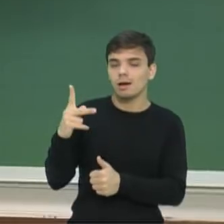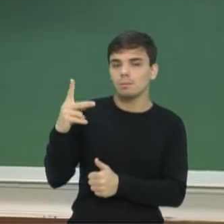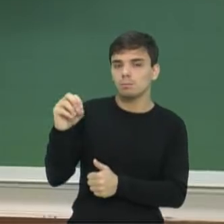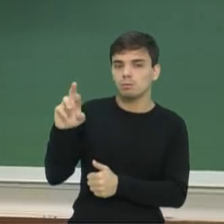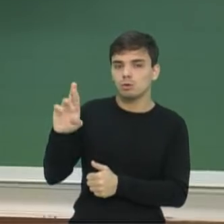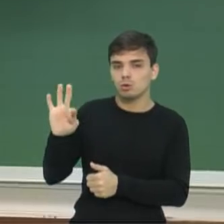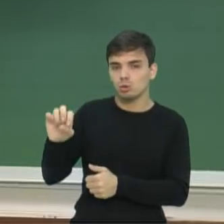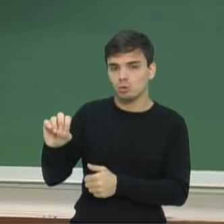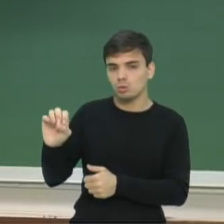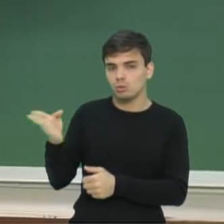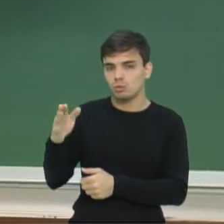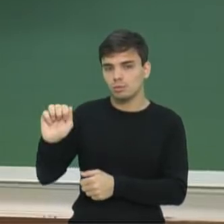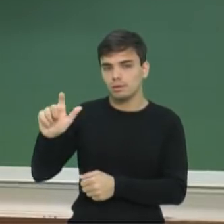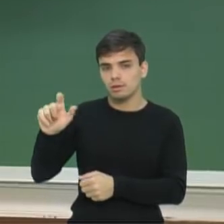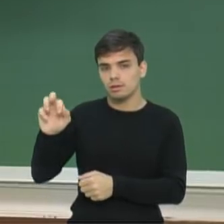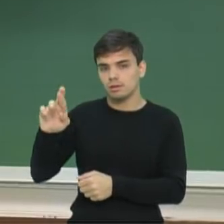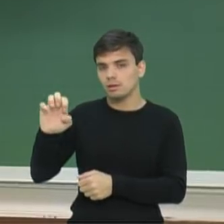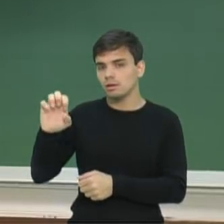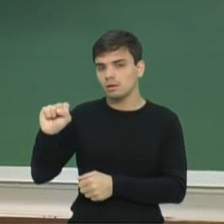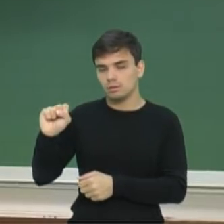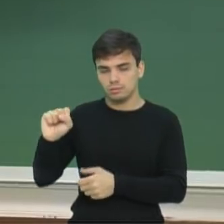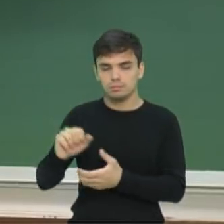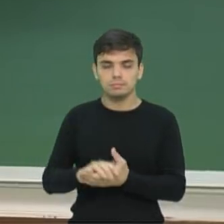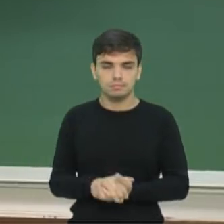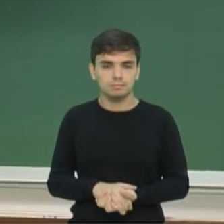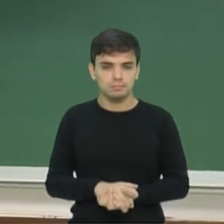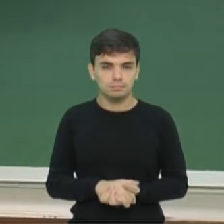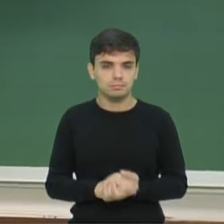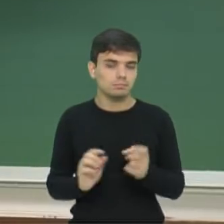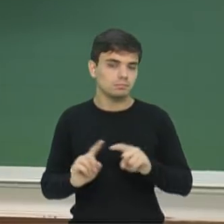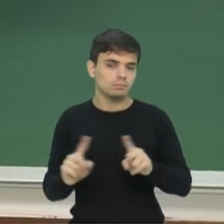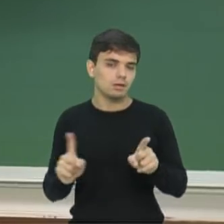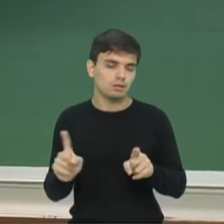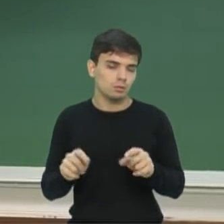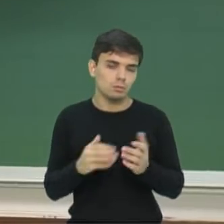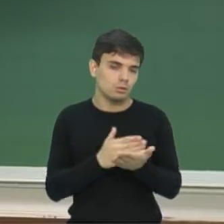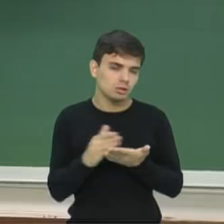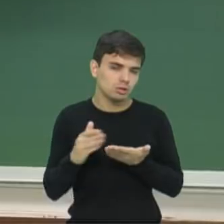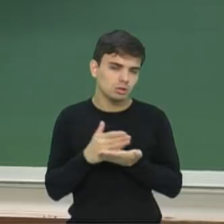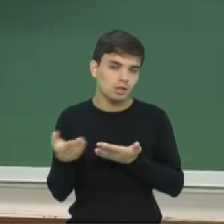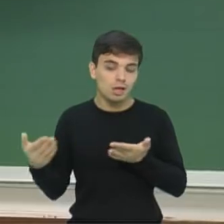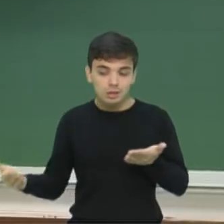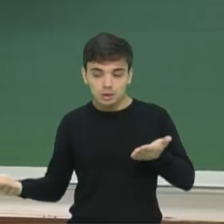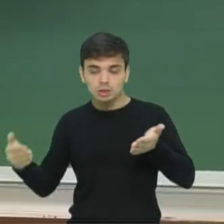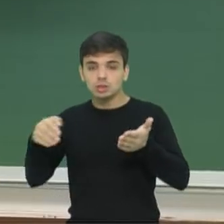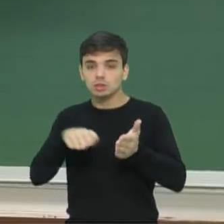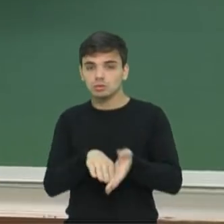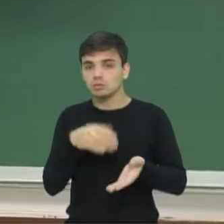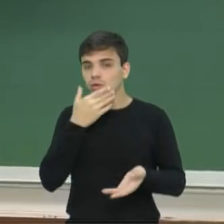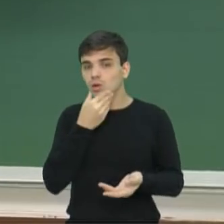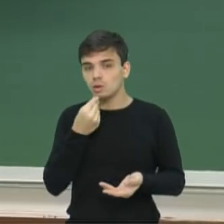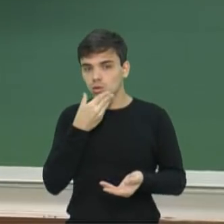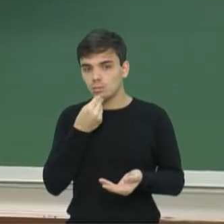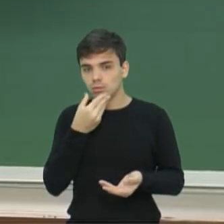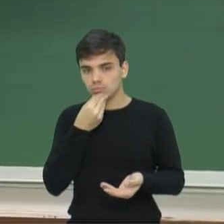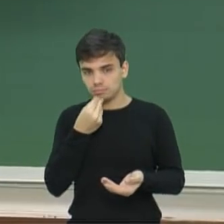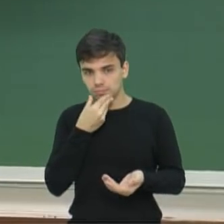mas o esporte, a modalidade não decolou. Né? Aí com a chegada